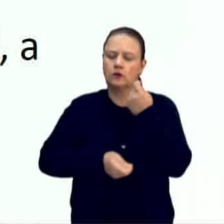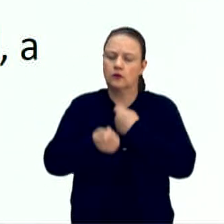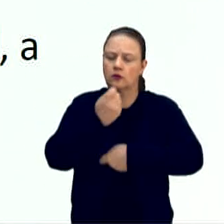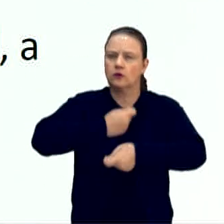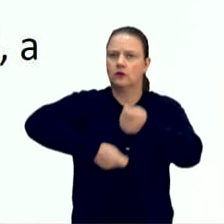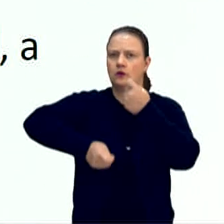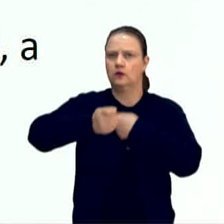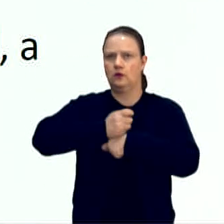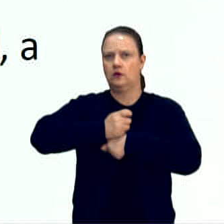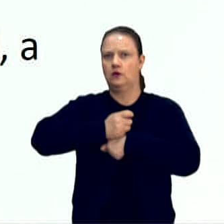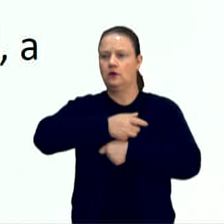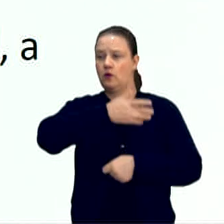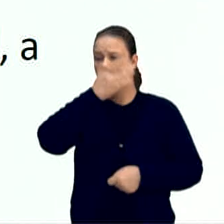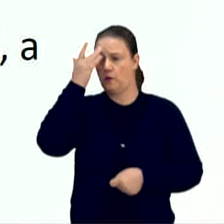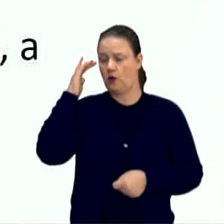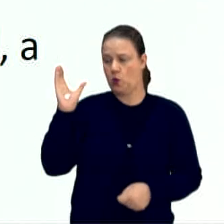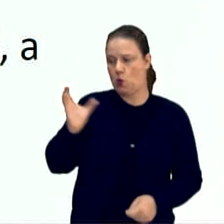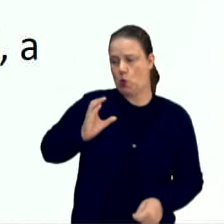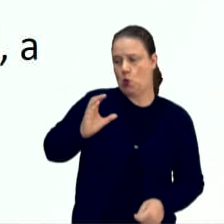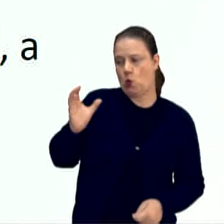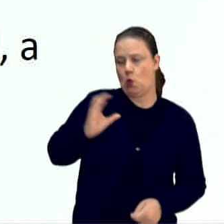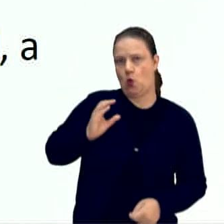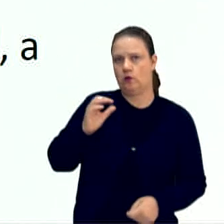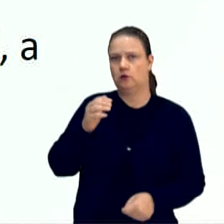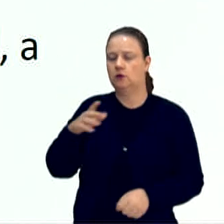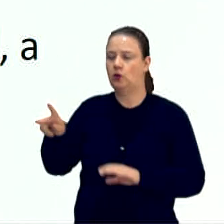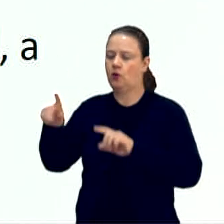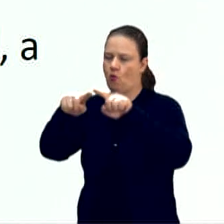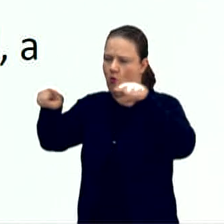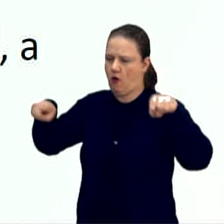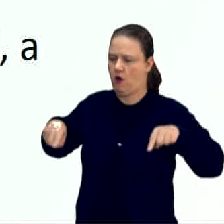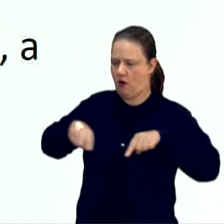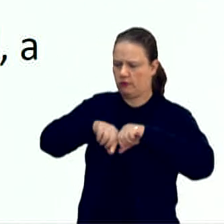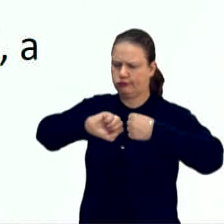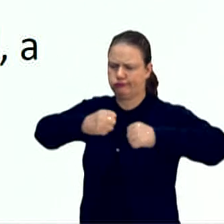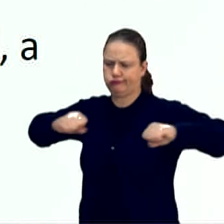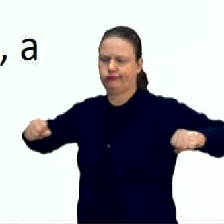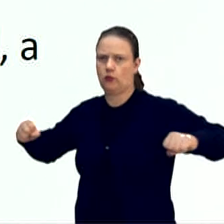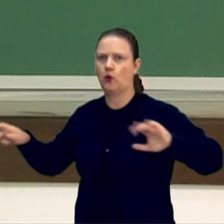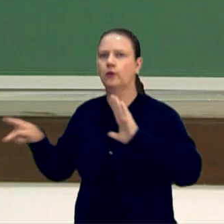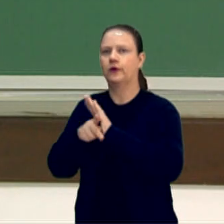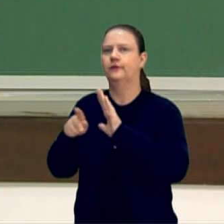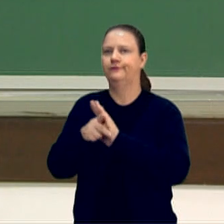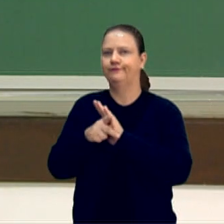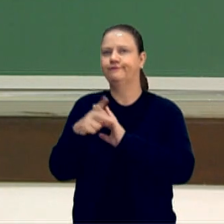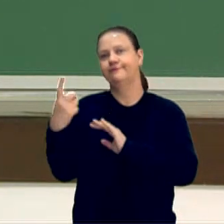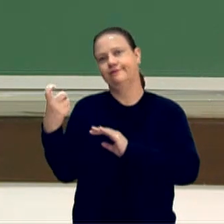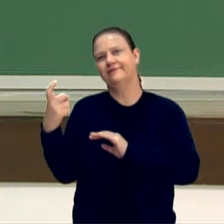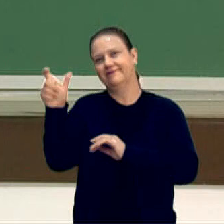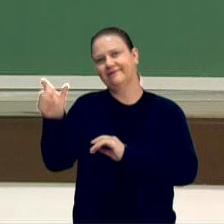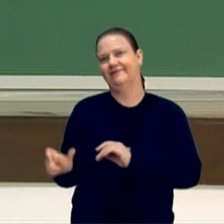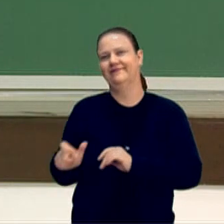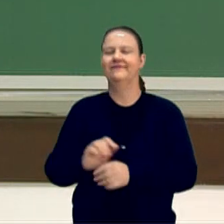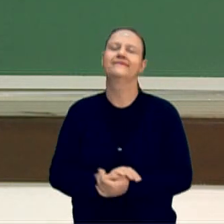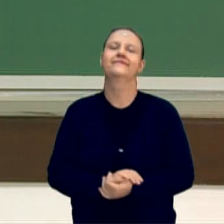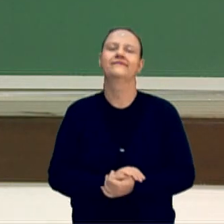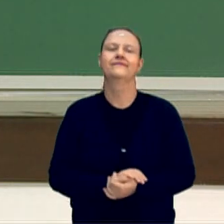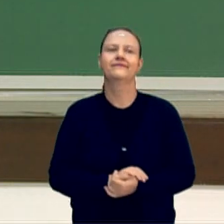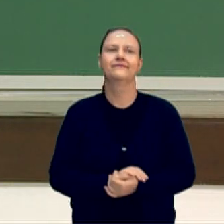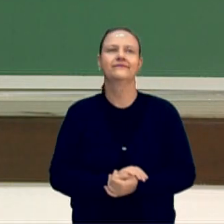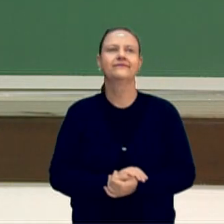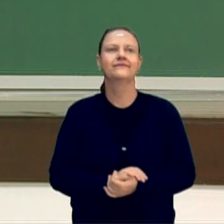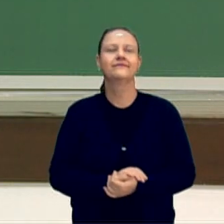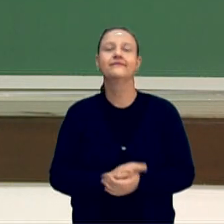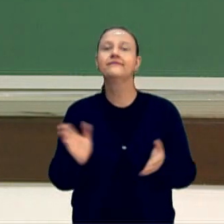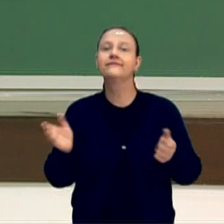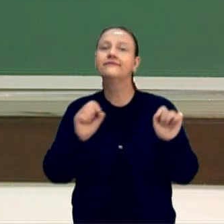da elite latifundiária, ou seja, daqueles que eram os donos das grandes propriedades de terra. Ok? Fechamos assim?